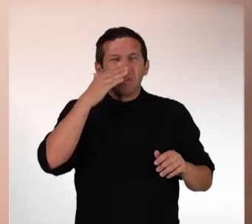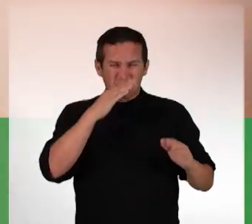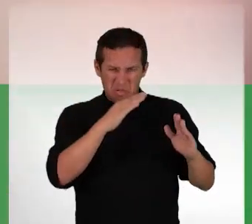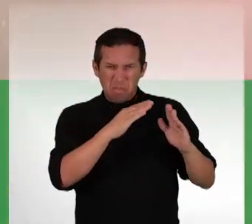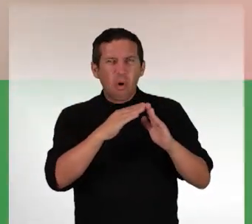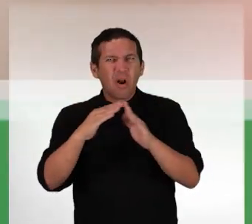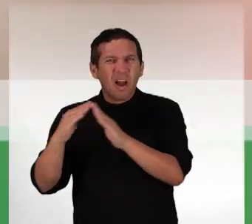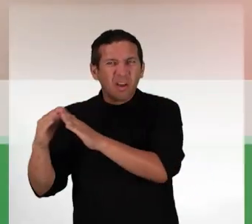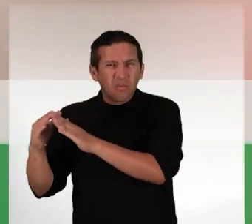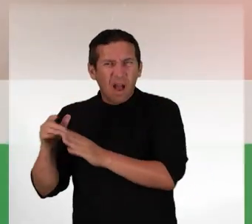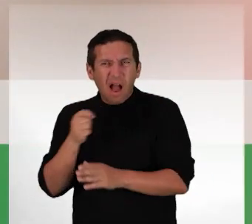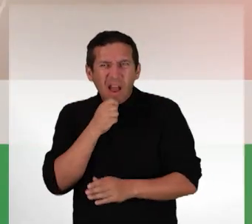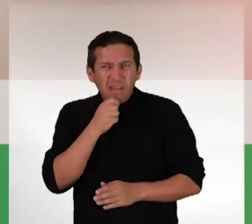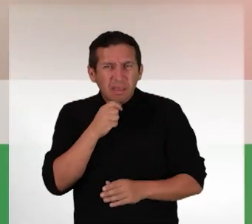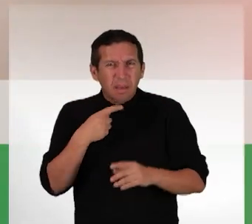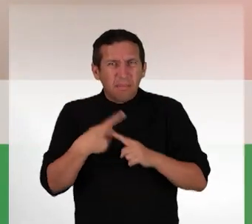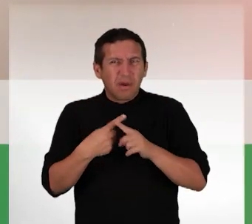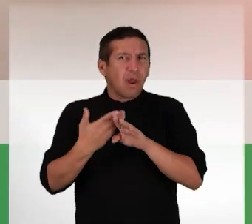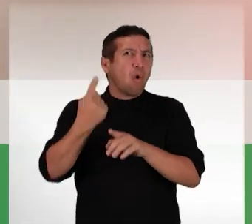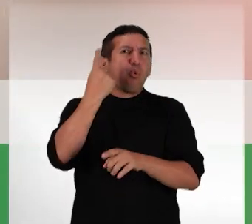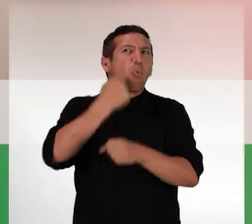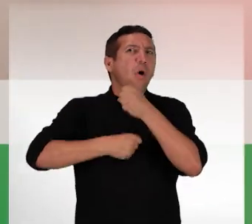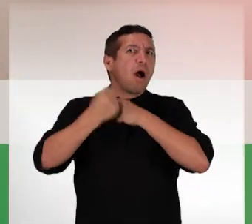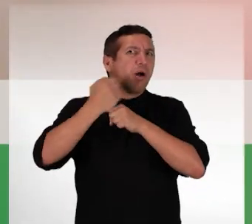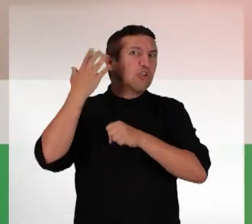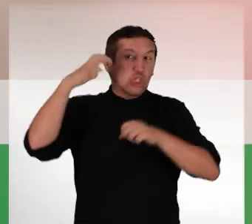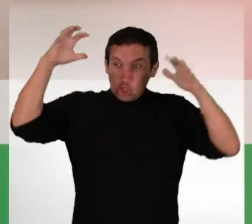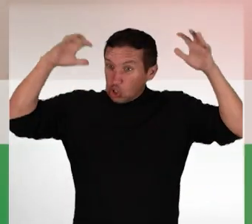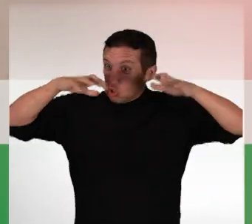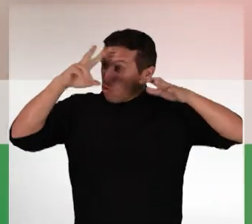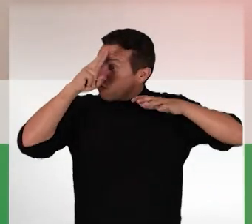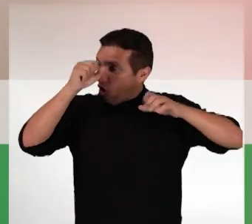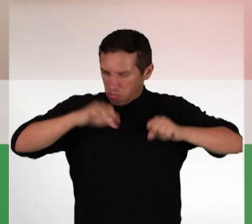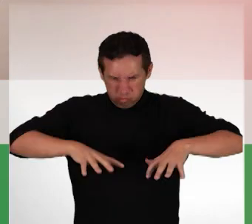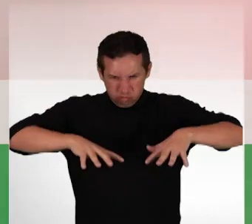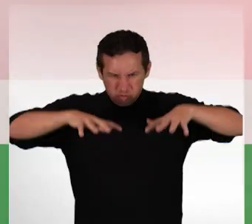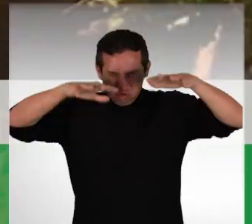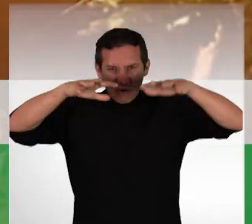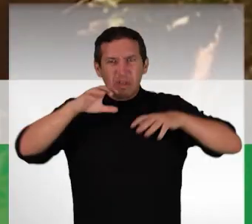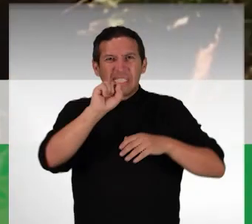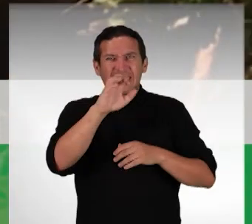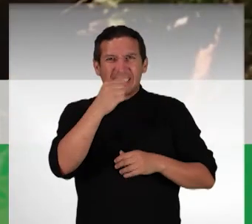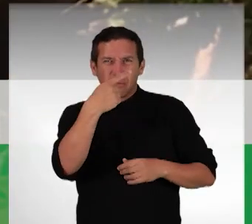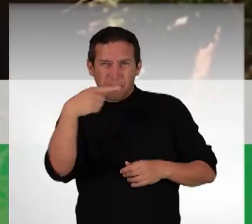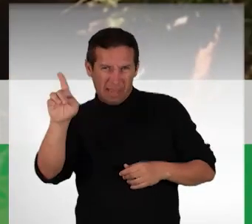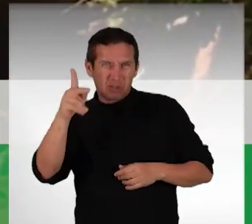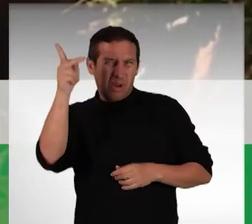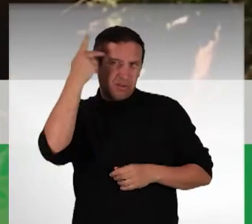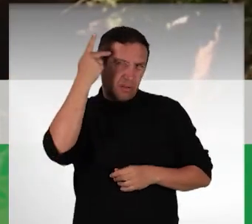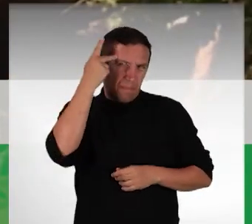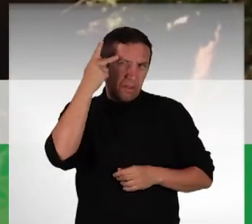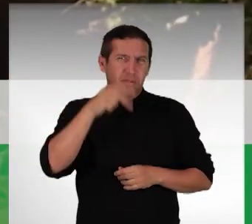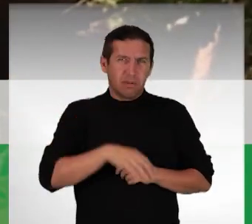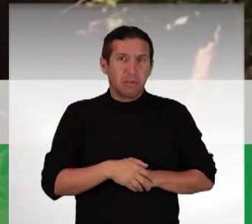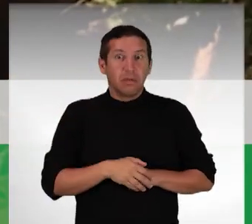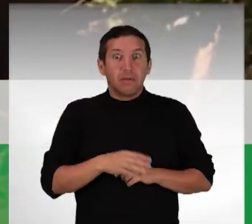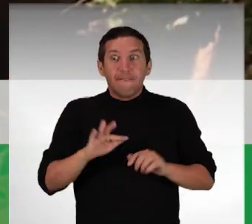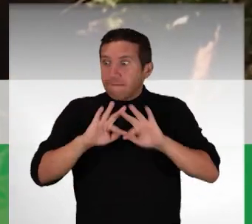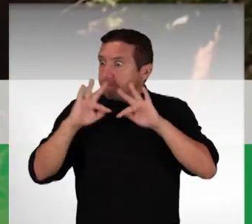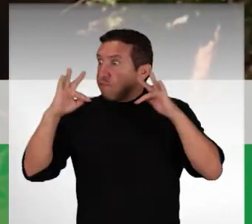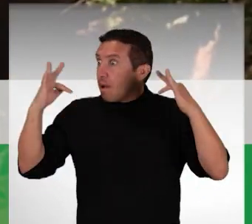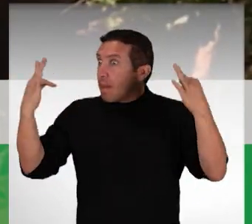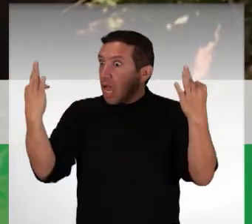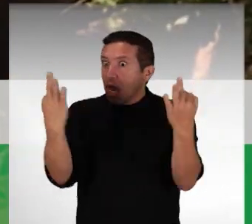nelas. Um ano depois da chuva forte que atingiu São Sebastião, no litoral paulista, famílias inteiras